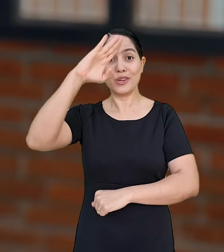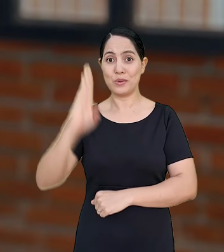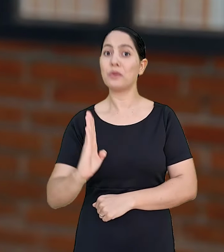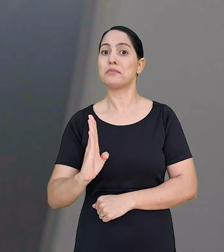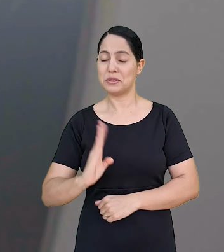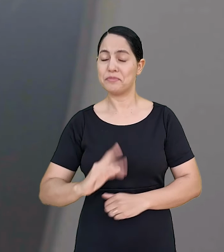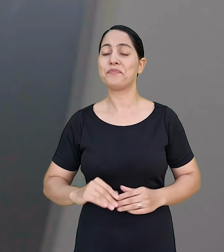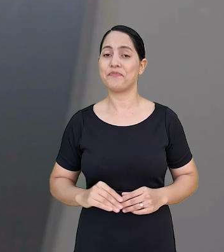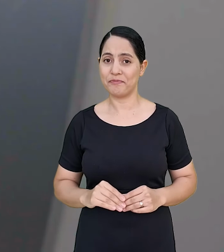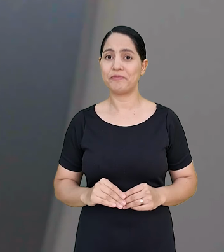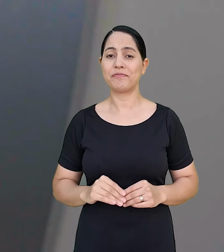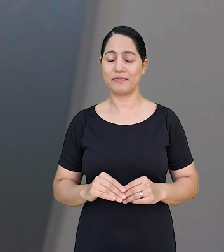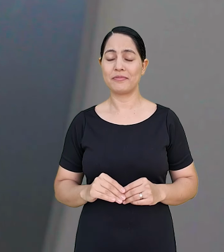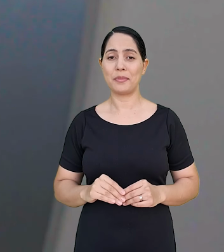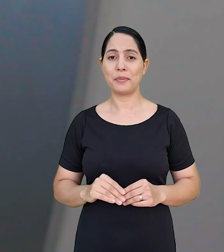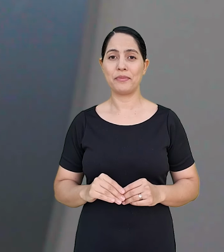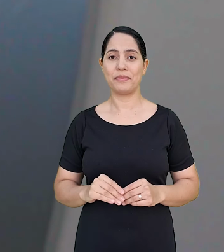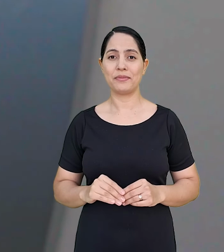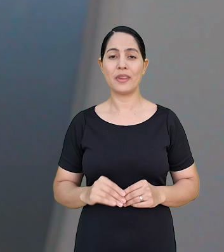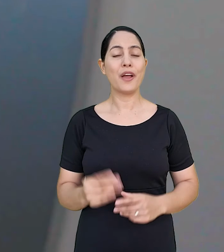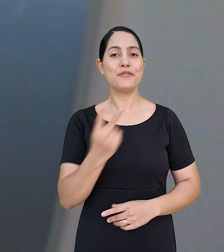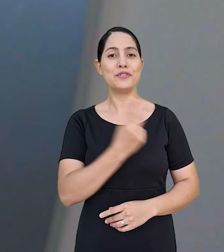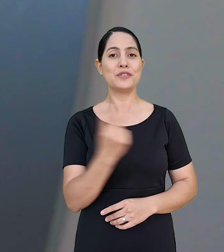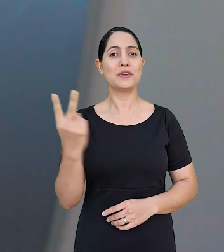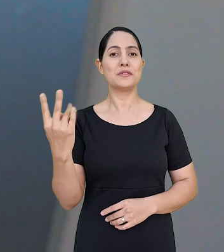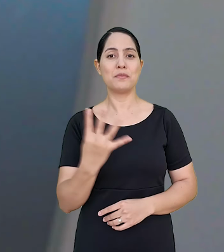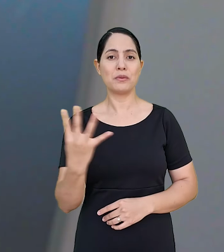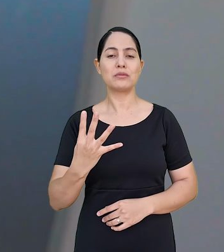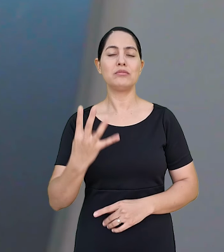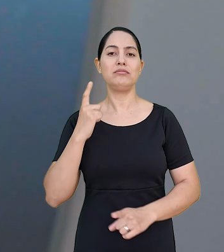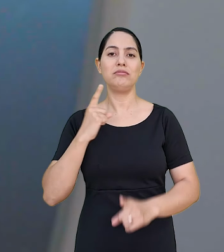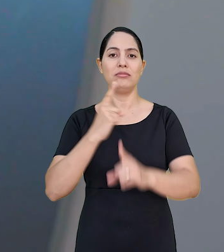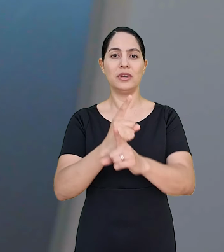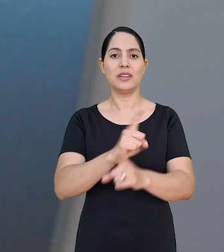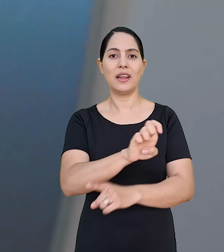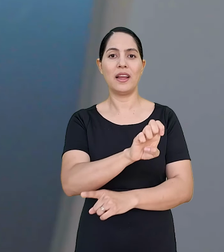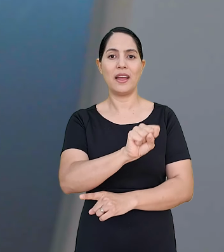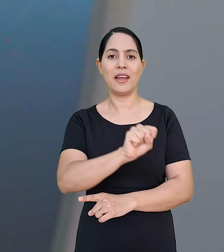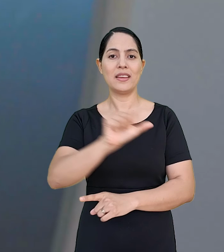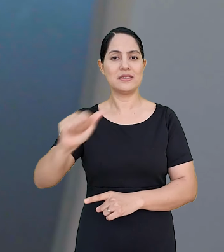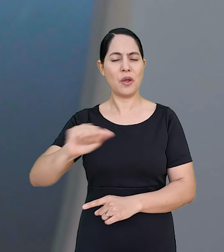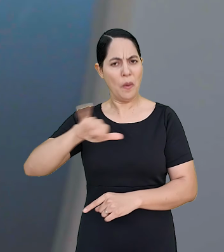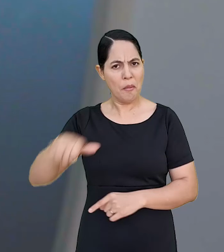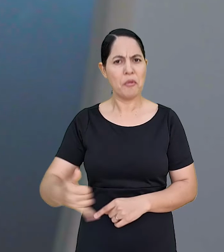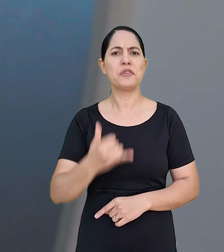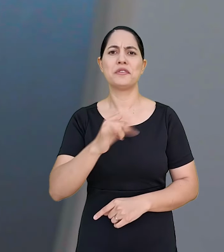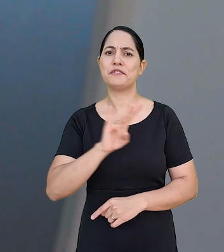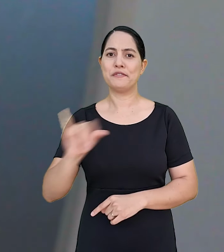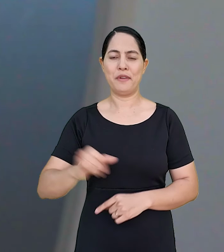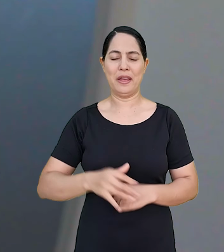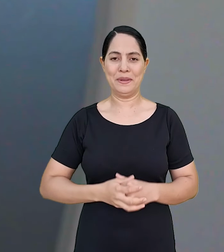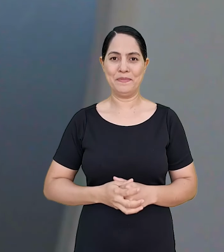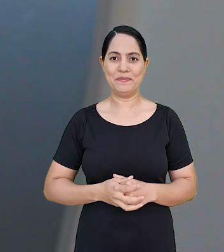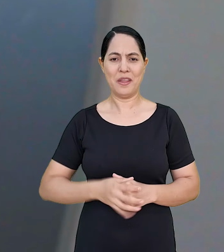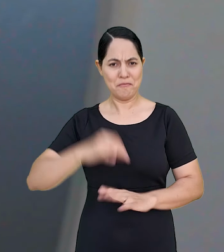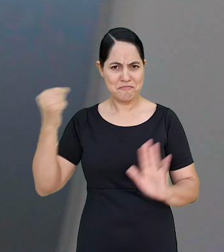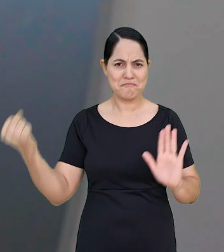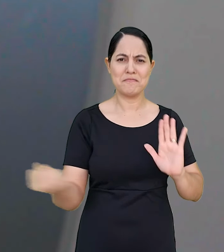país. O 24º Encontro Nacional da Escola Superior de Advocacia vai ser uma grande oportunidade, um marco